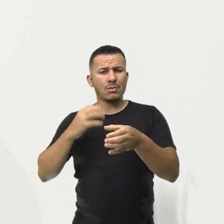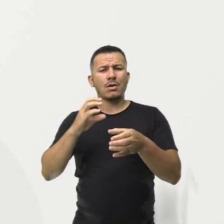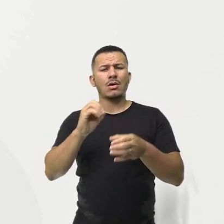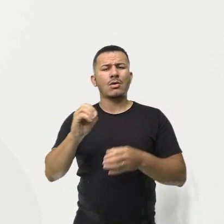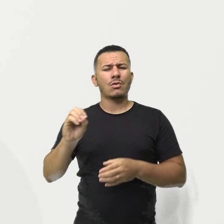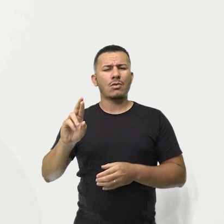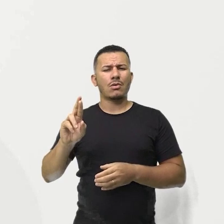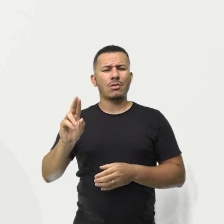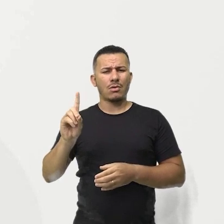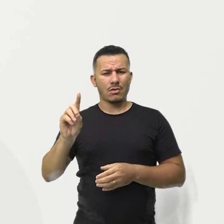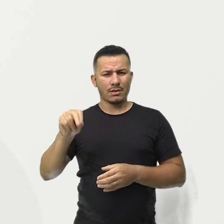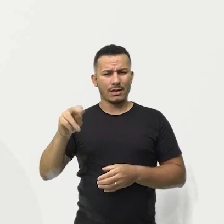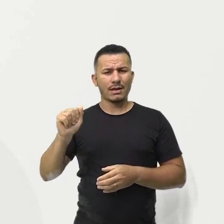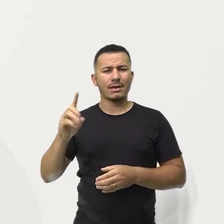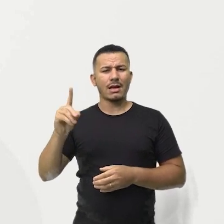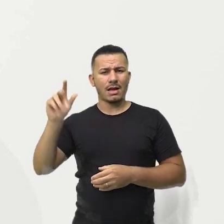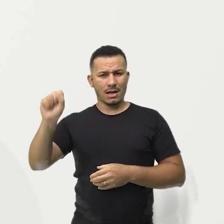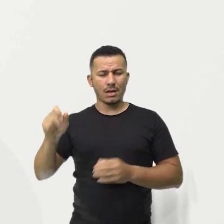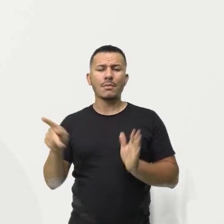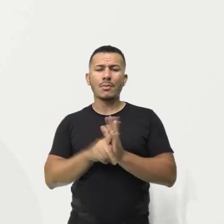as coordenadas